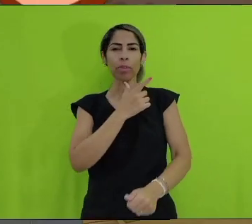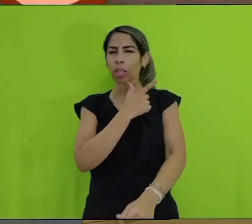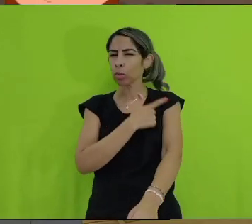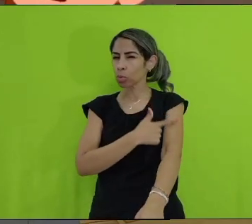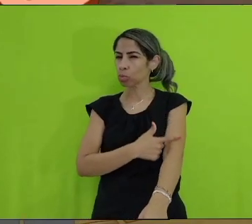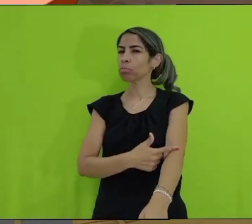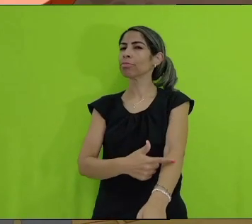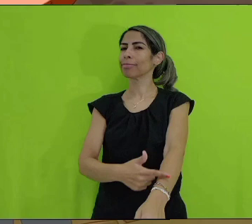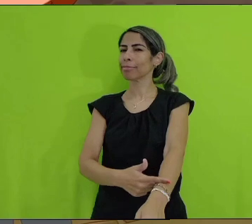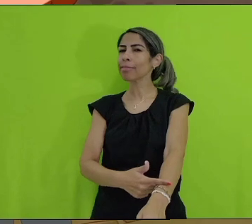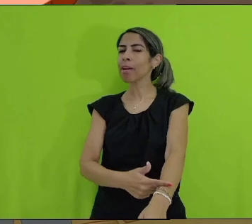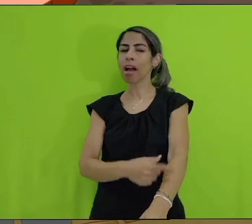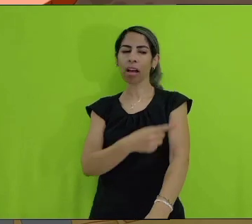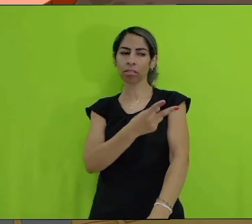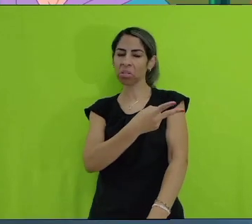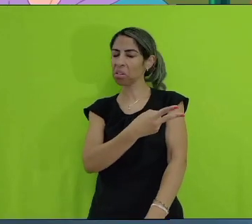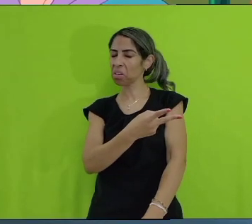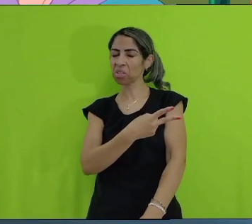planos.